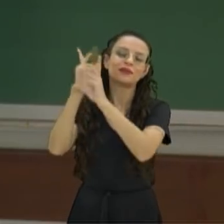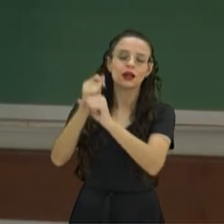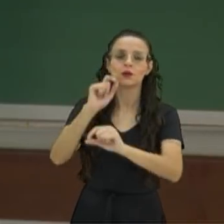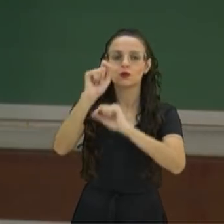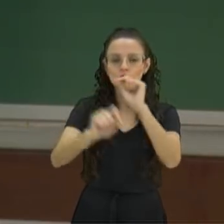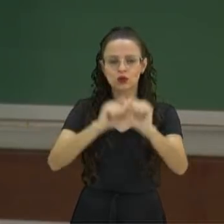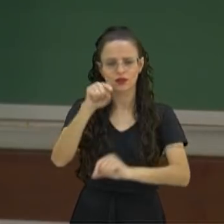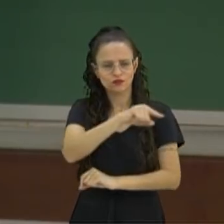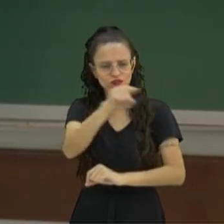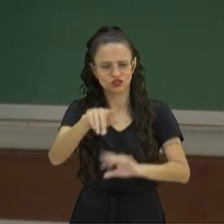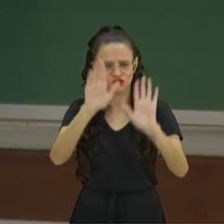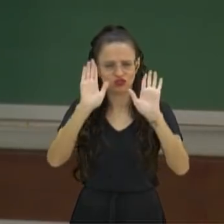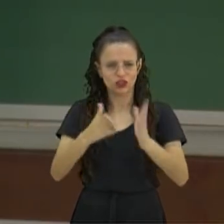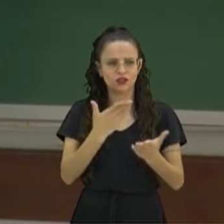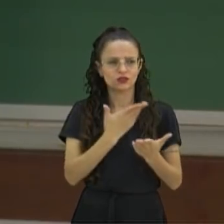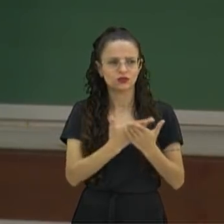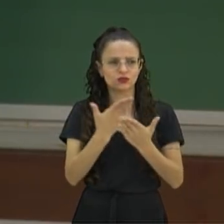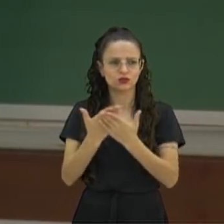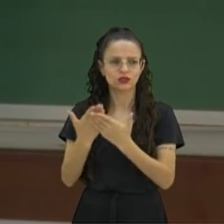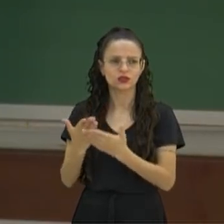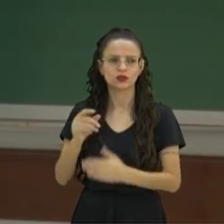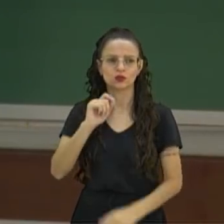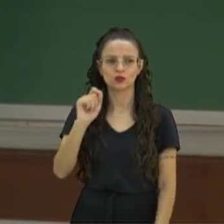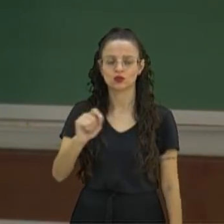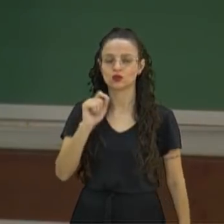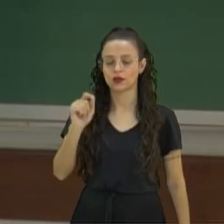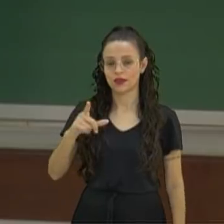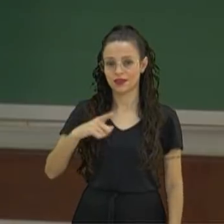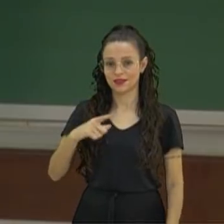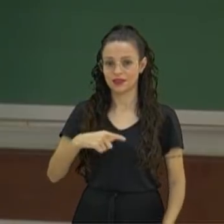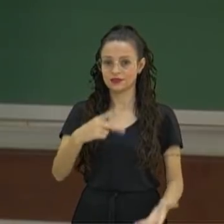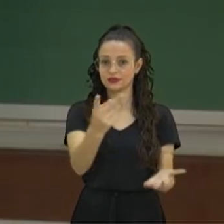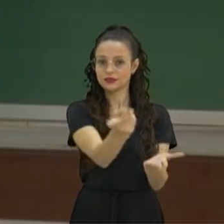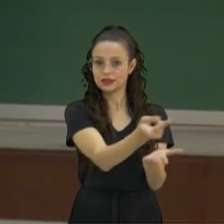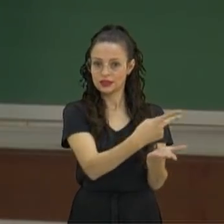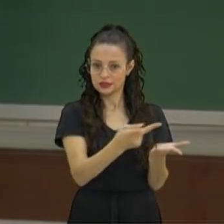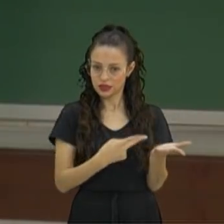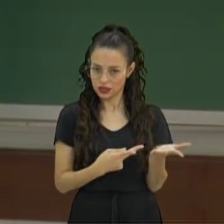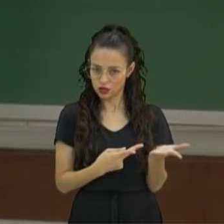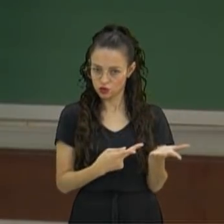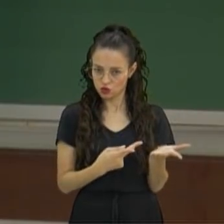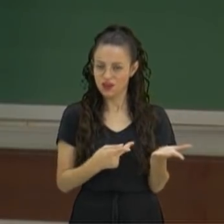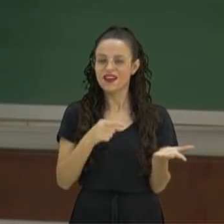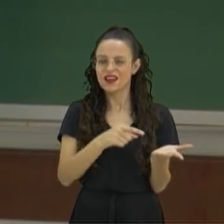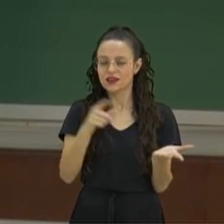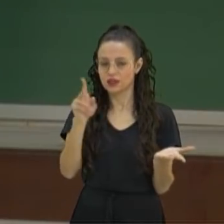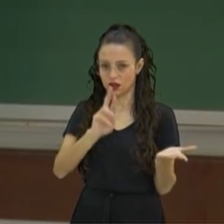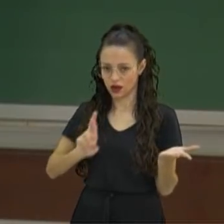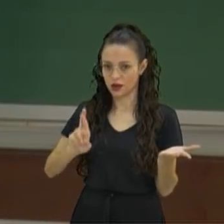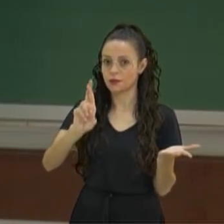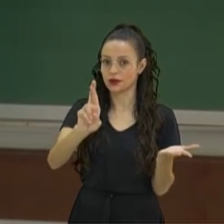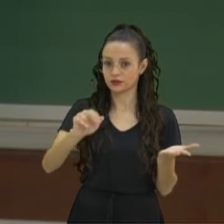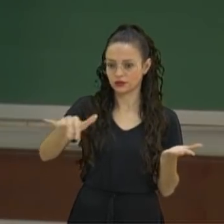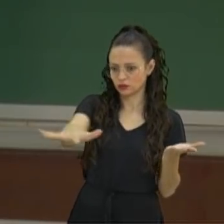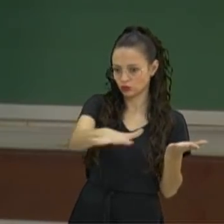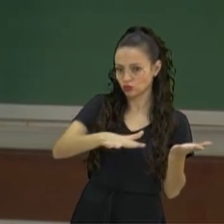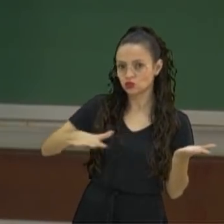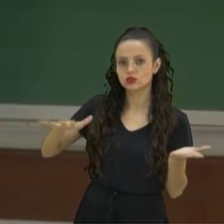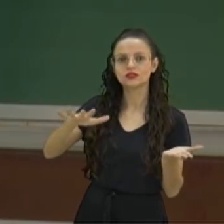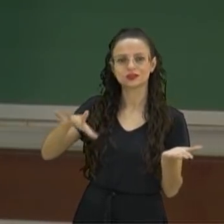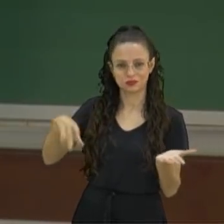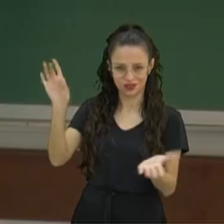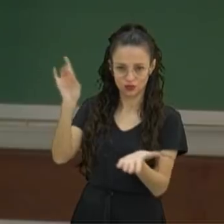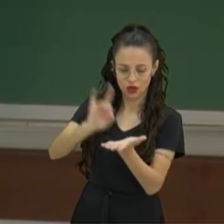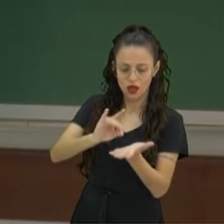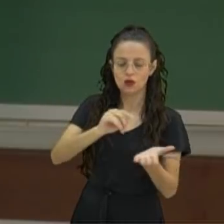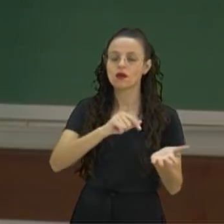ideia que a gente já estudou a respeito. Então, eu vou ter um desenho, uma representação aqui do espaço geográfico, e aí